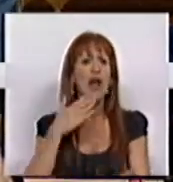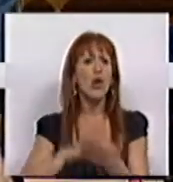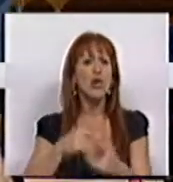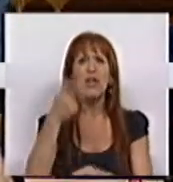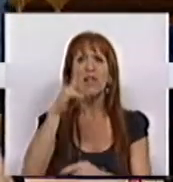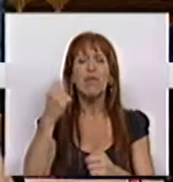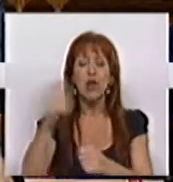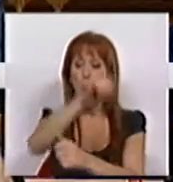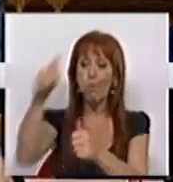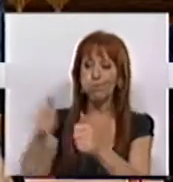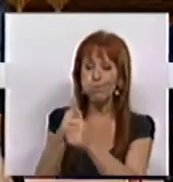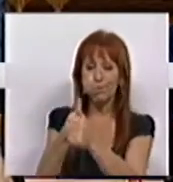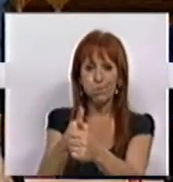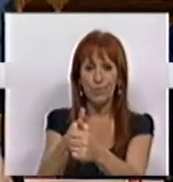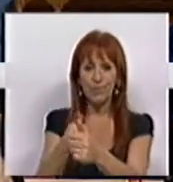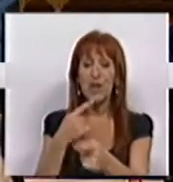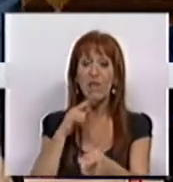com as televisões atrás,